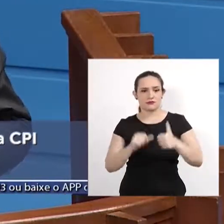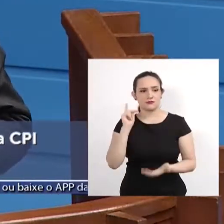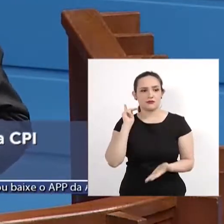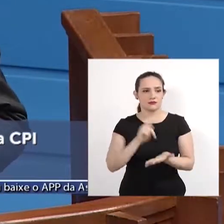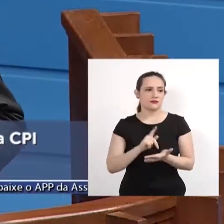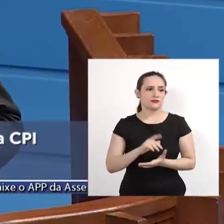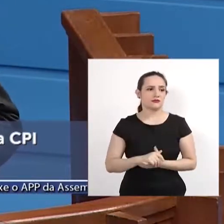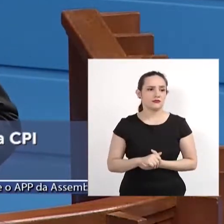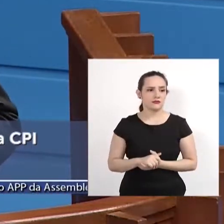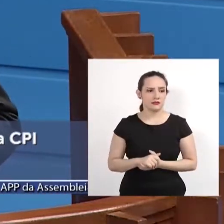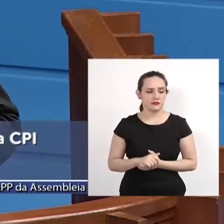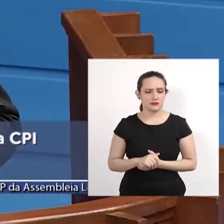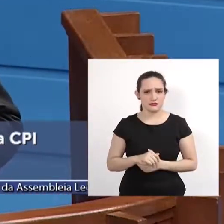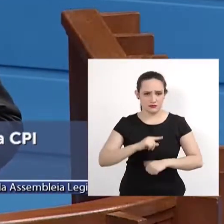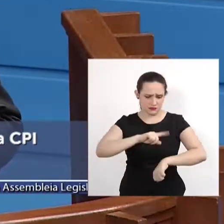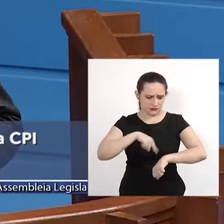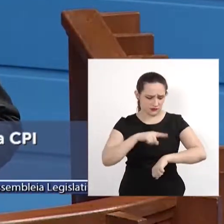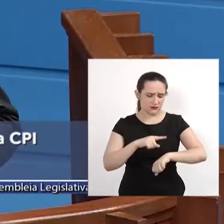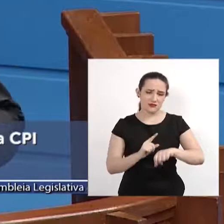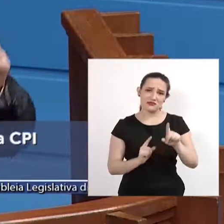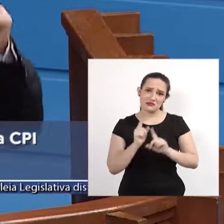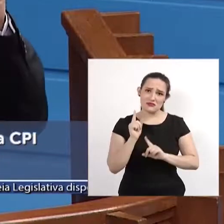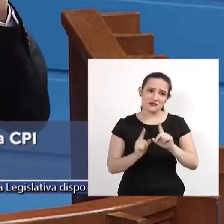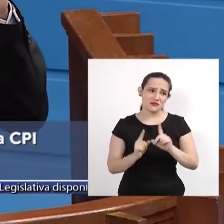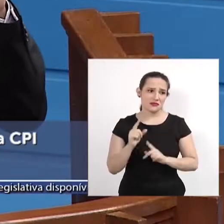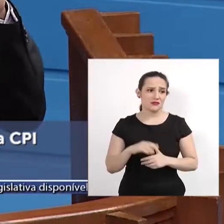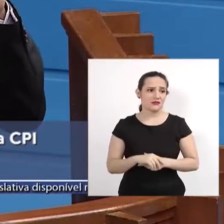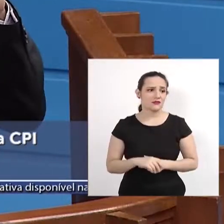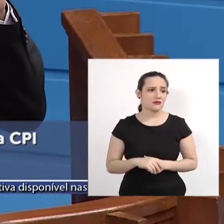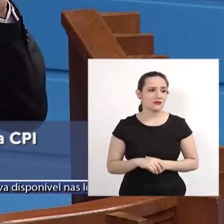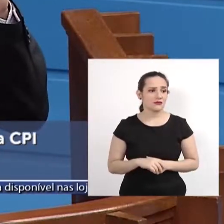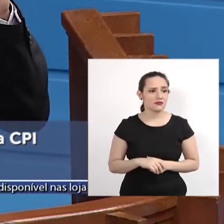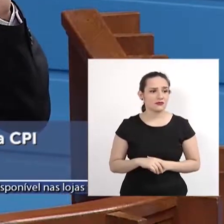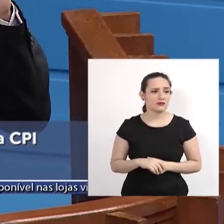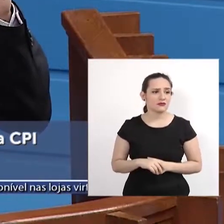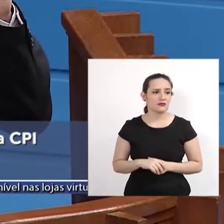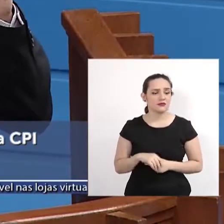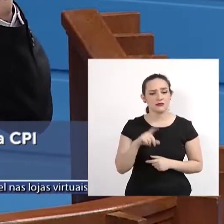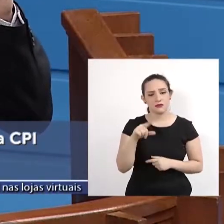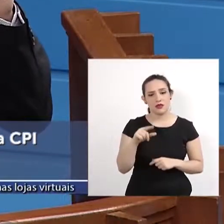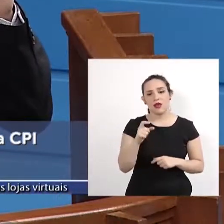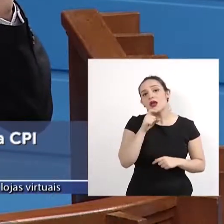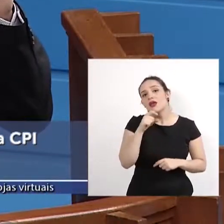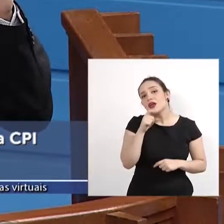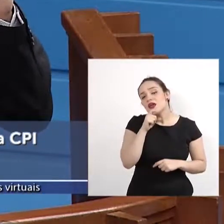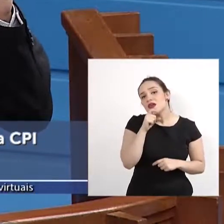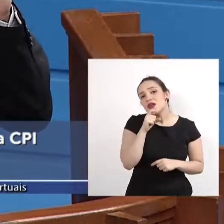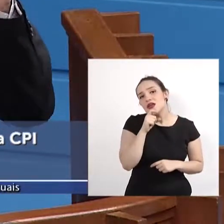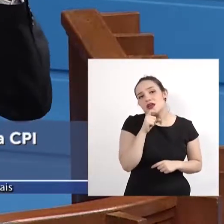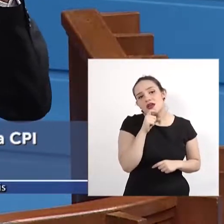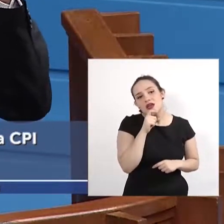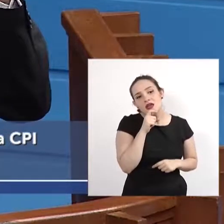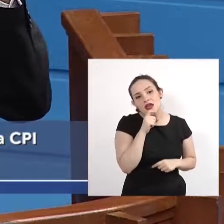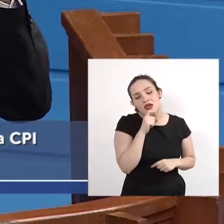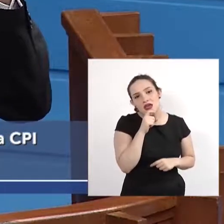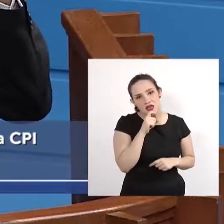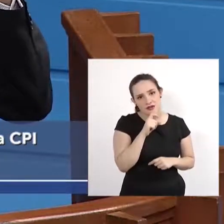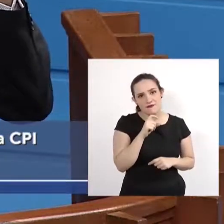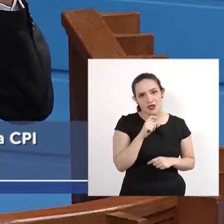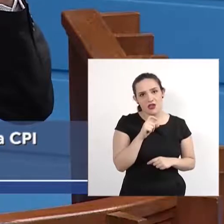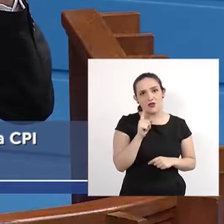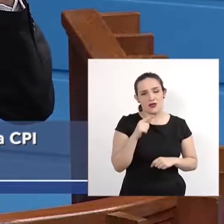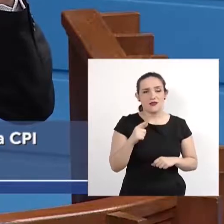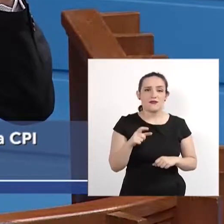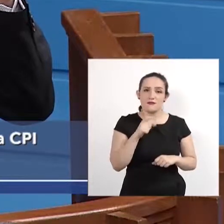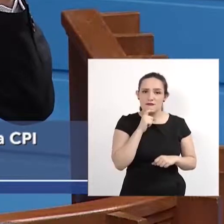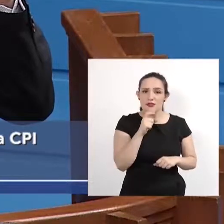lá no medidor de energia, a conta vai para cima. A conta estoura.